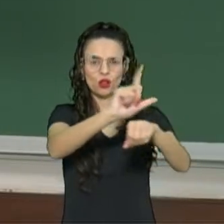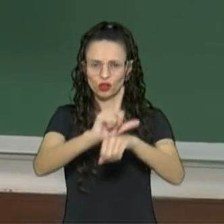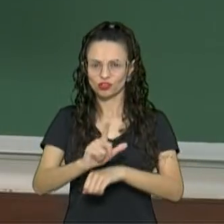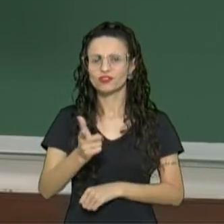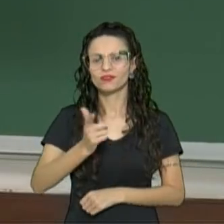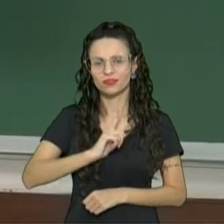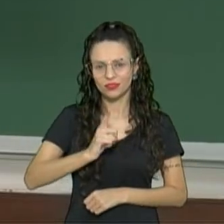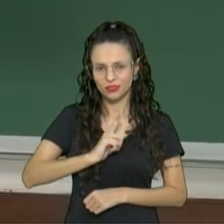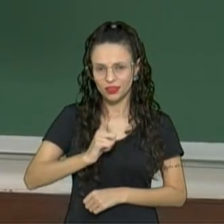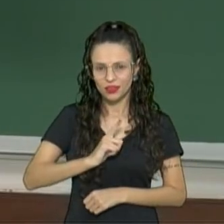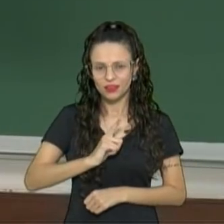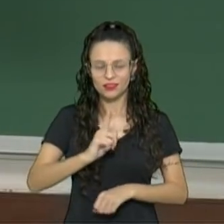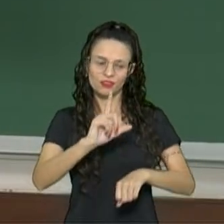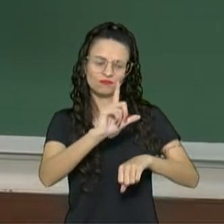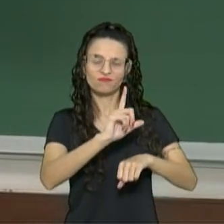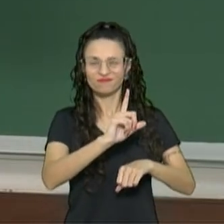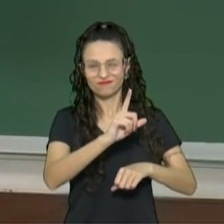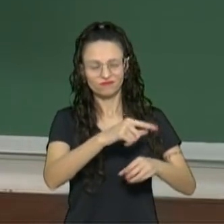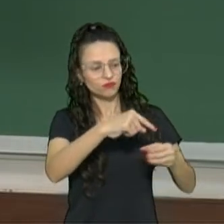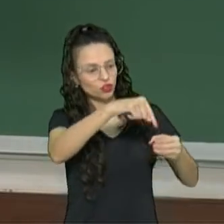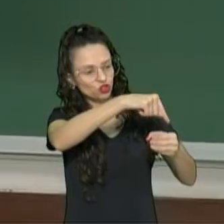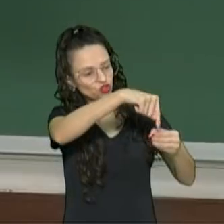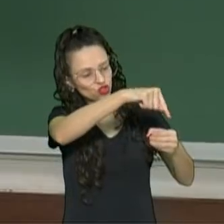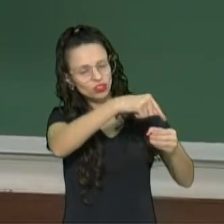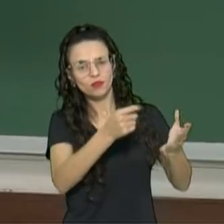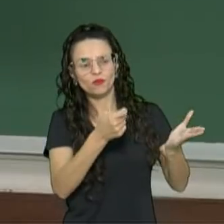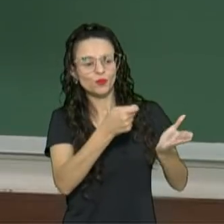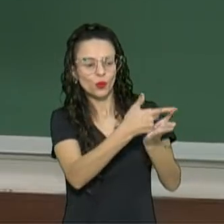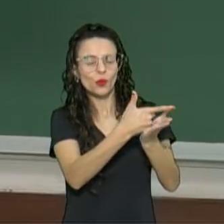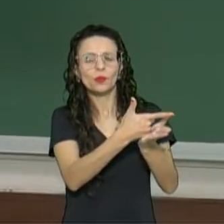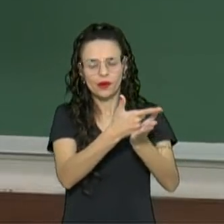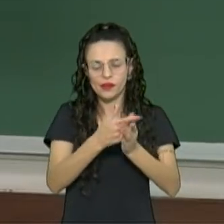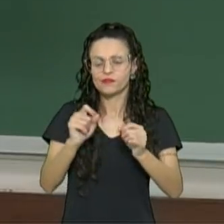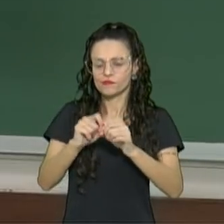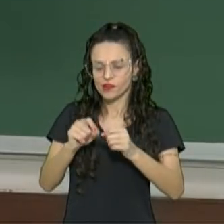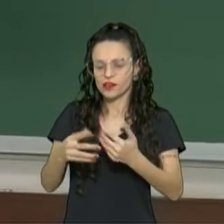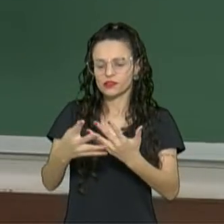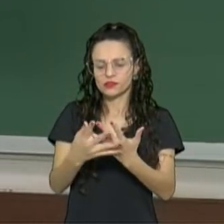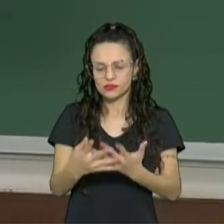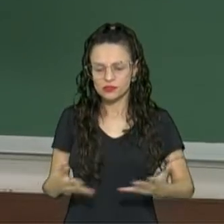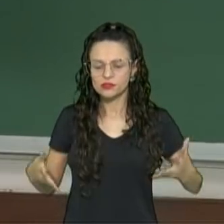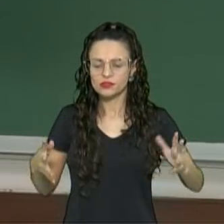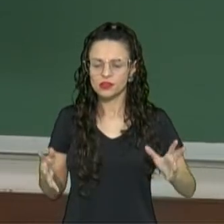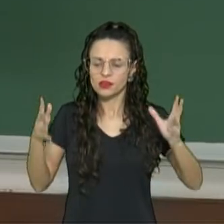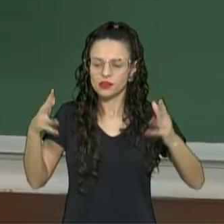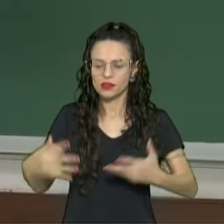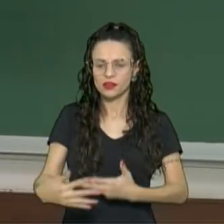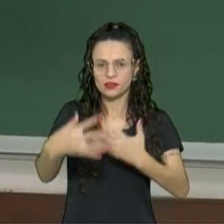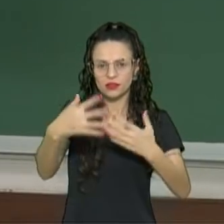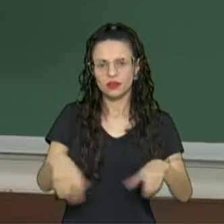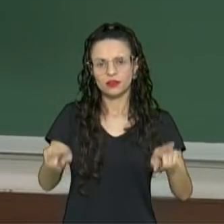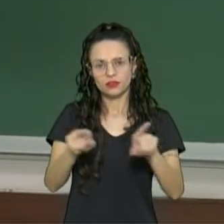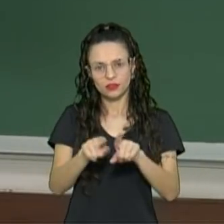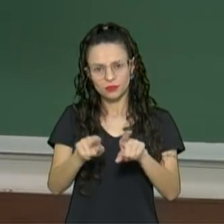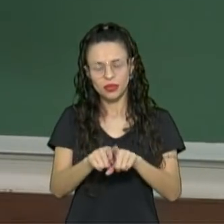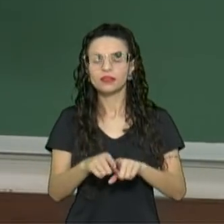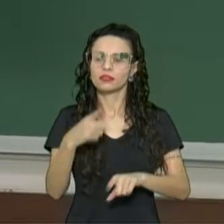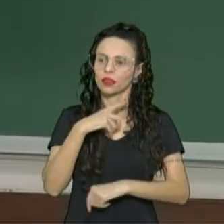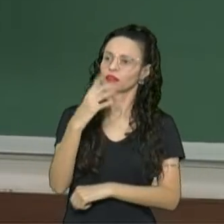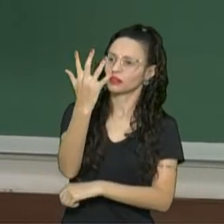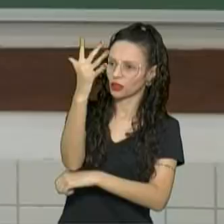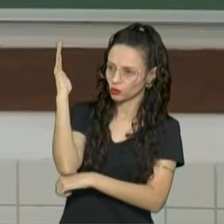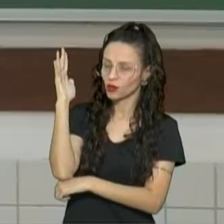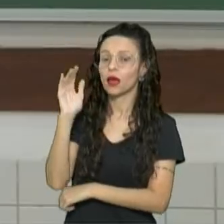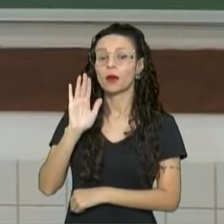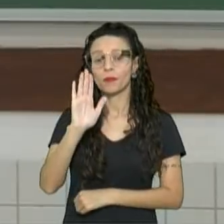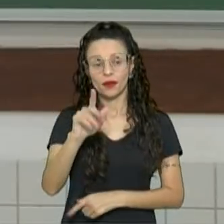tintas artificiais, né, que vão compor também suas cestarias. Então vai ter o elemento da natureza, mas também vai